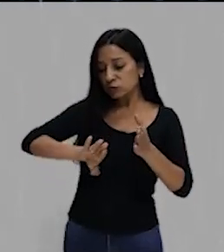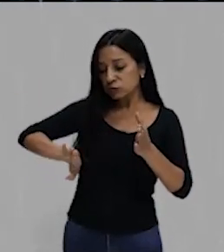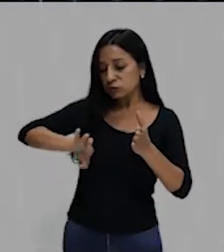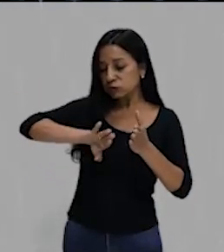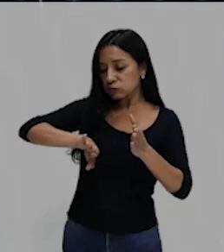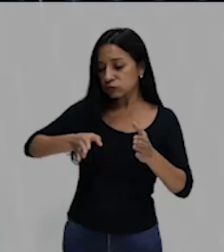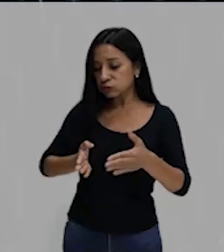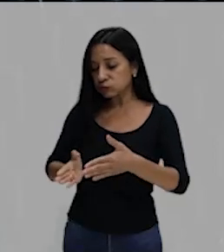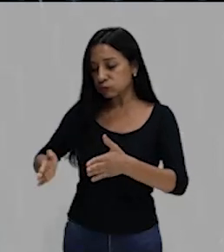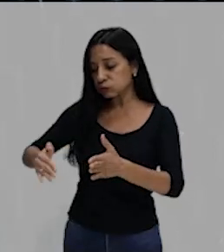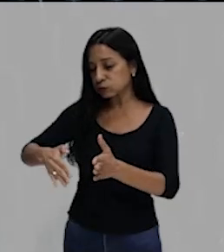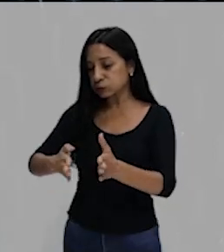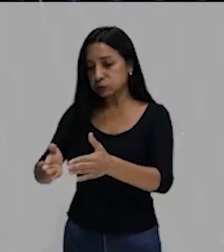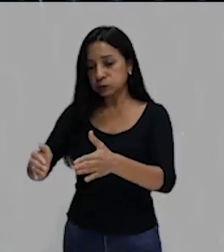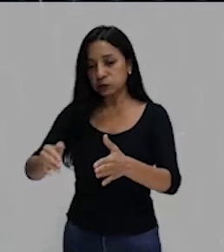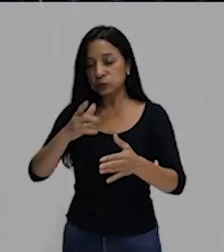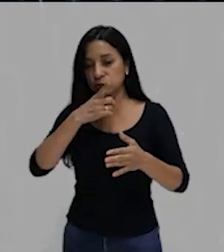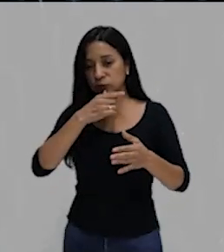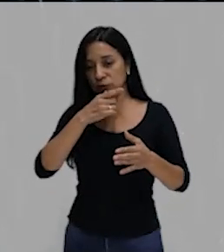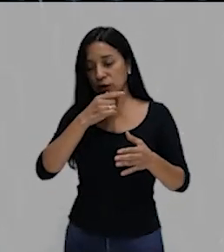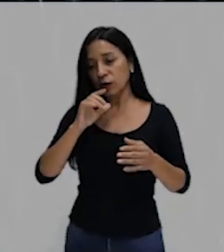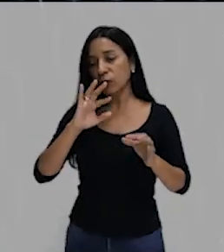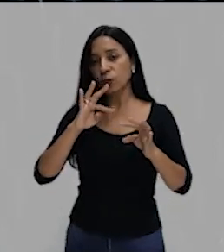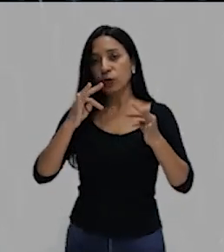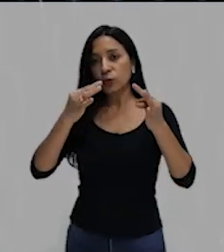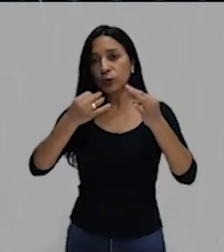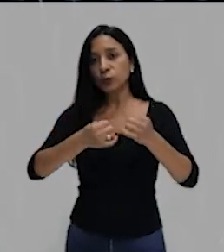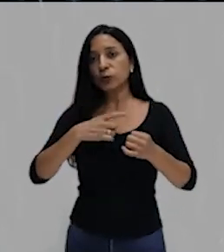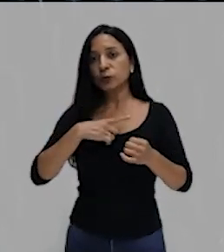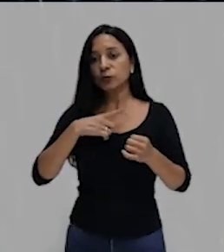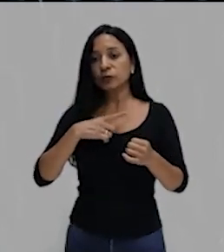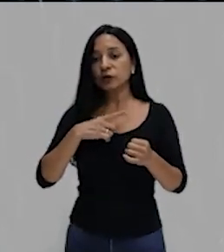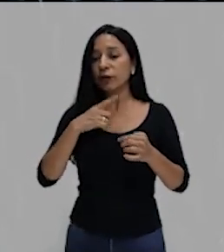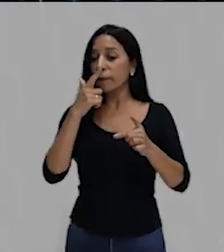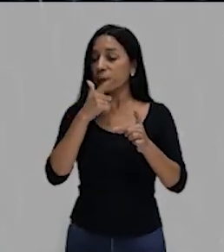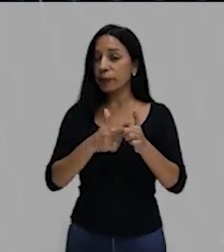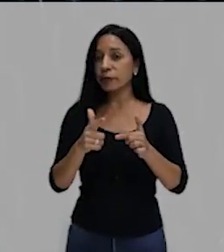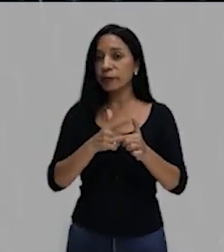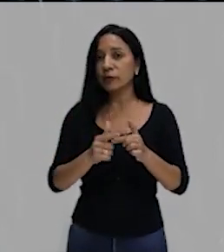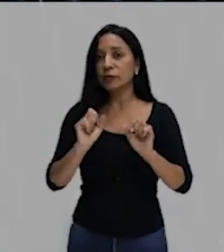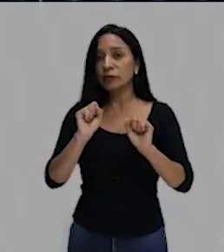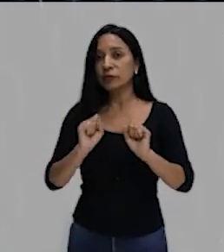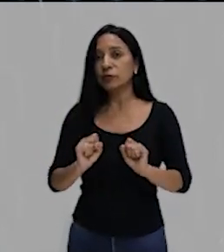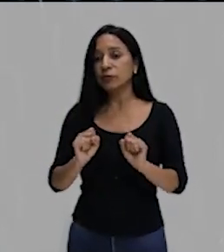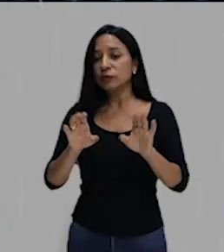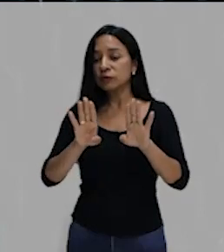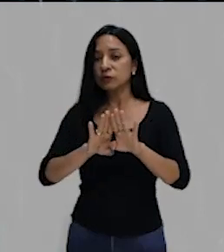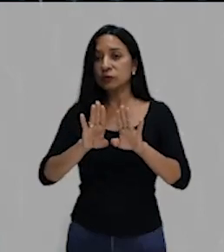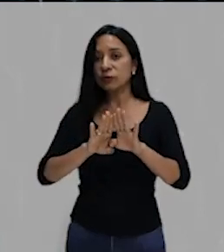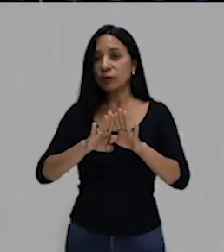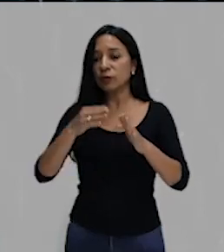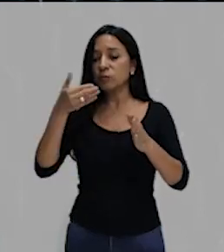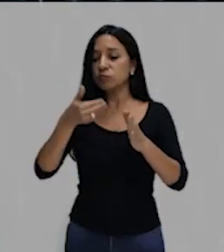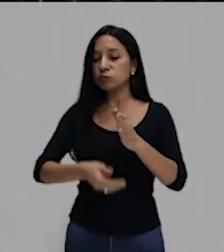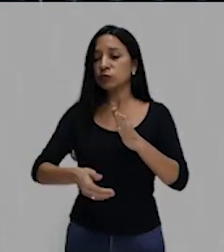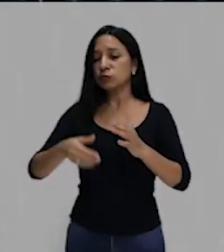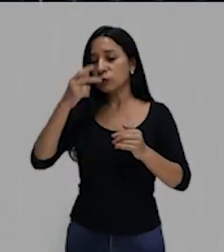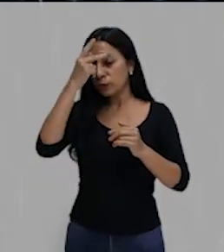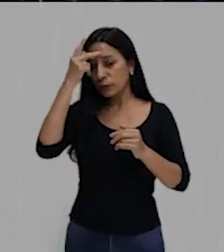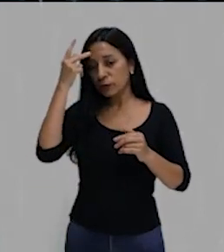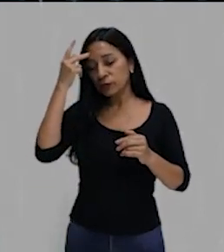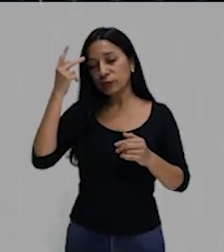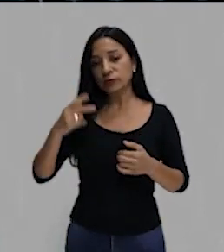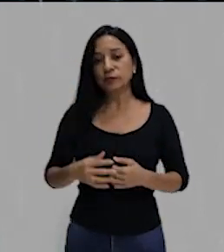de águas. Então, isso tudo traz consequências e pode trazer a destruição do ser humano,